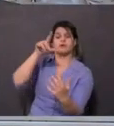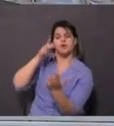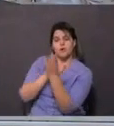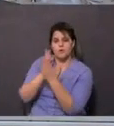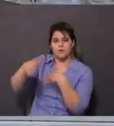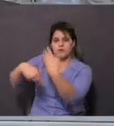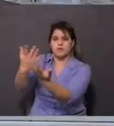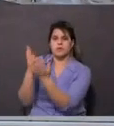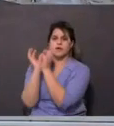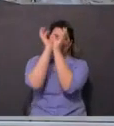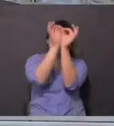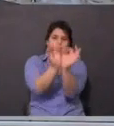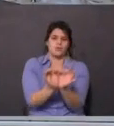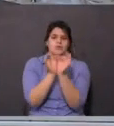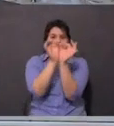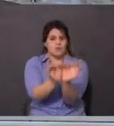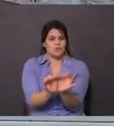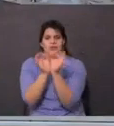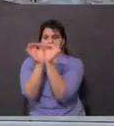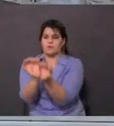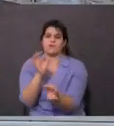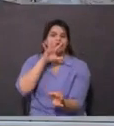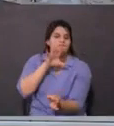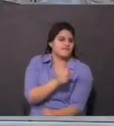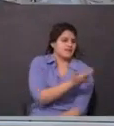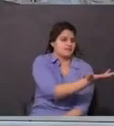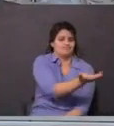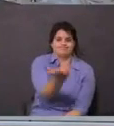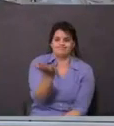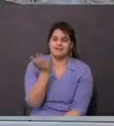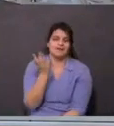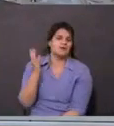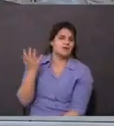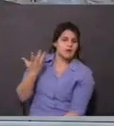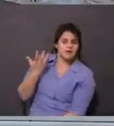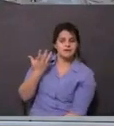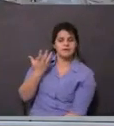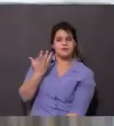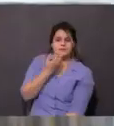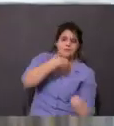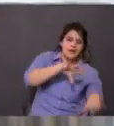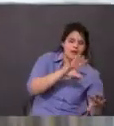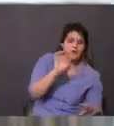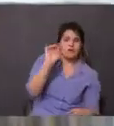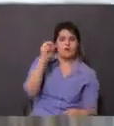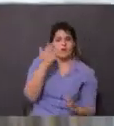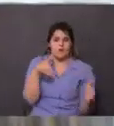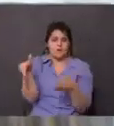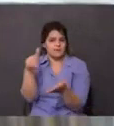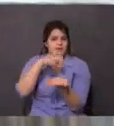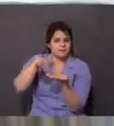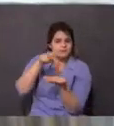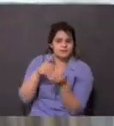a cuidar de todos os seus filhos nas perdas e desencontros em que os vê sem rumo e